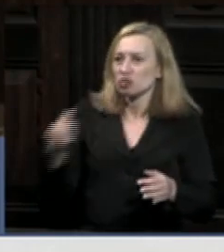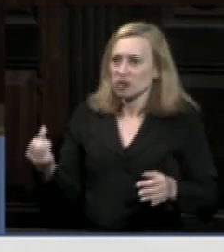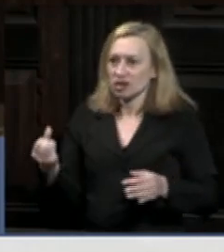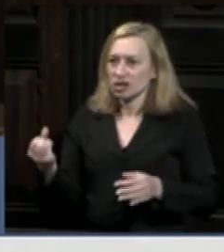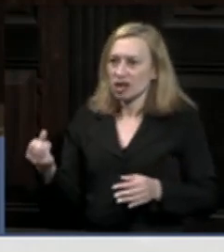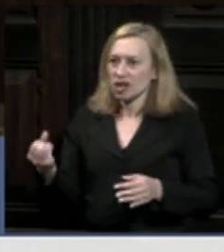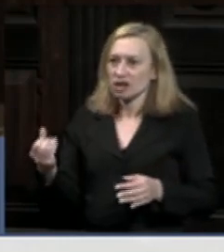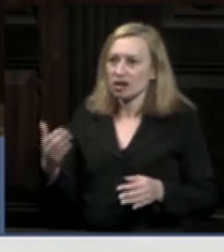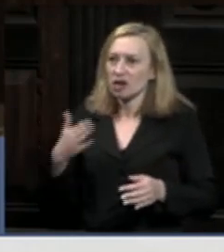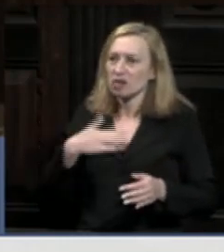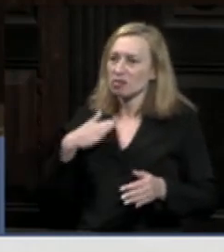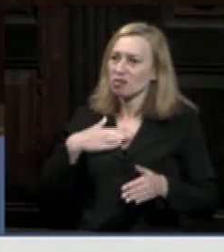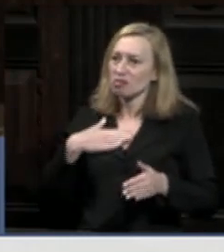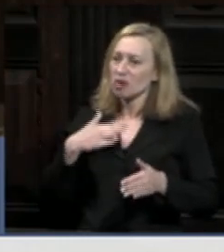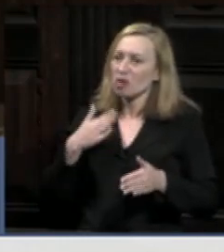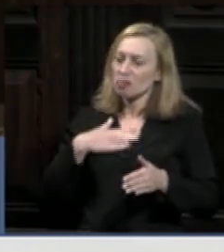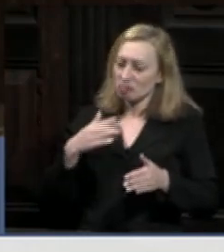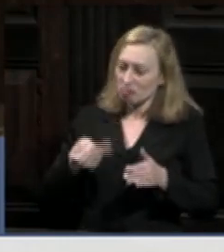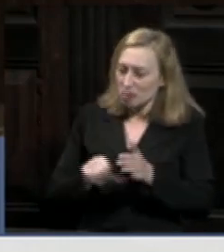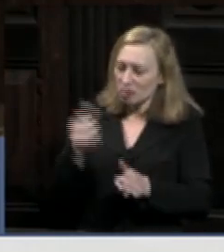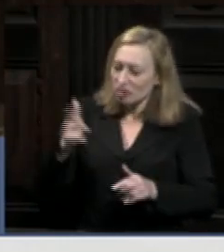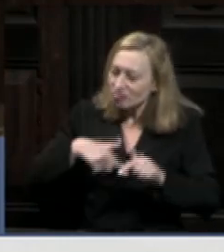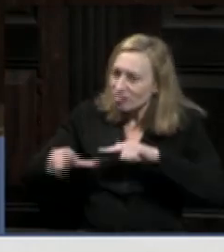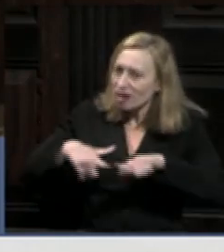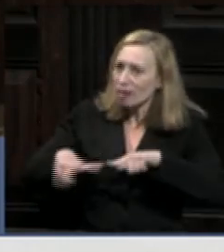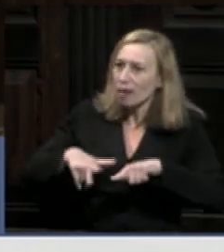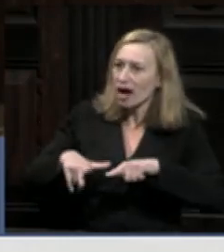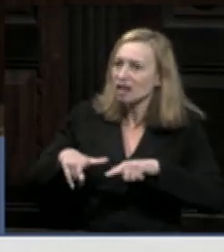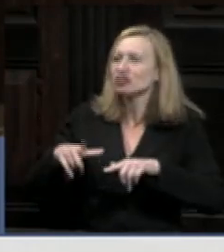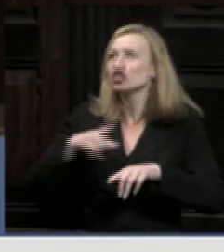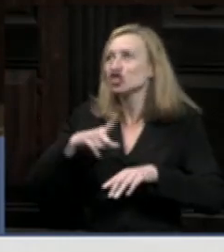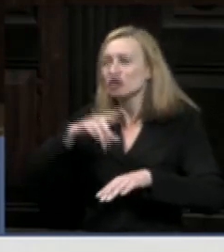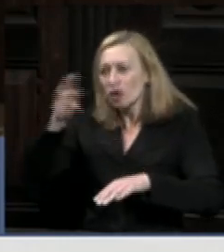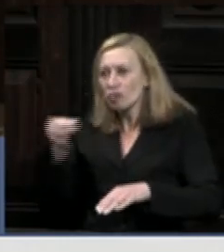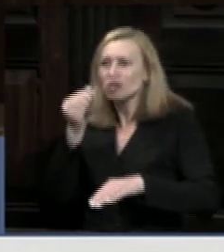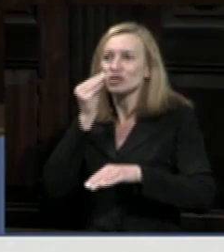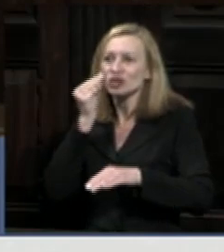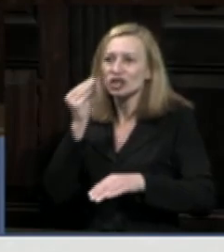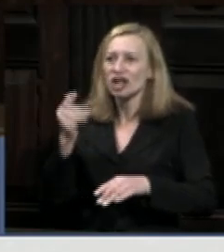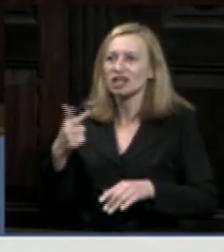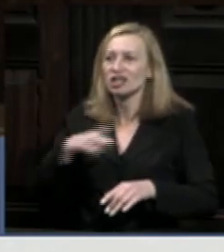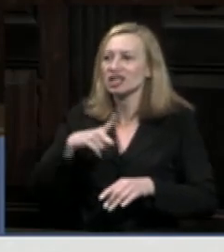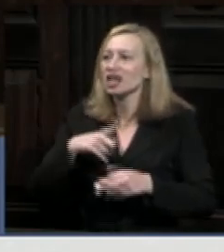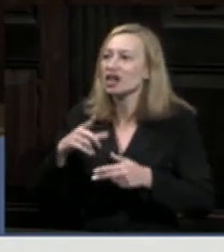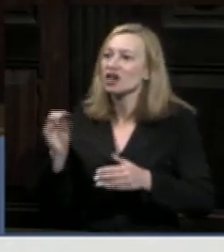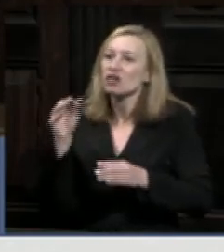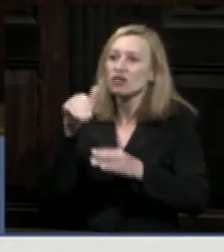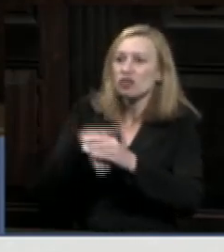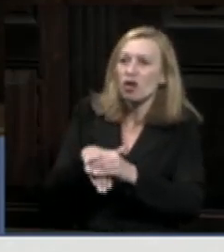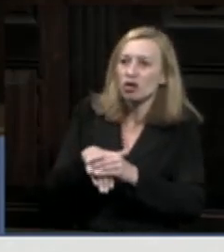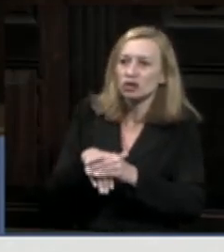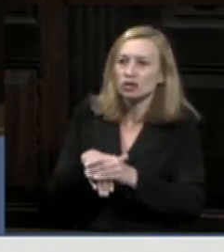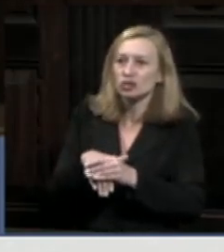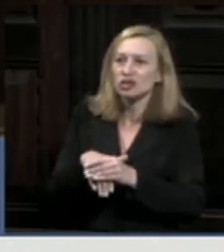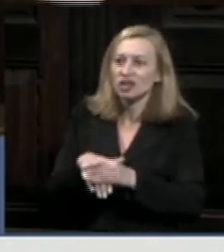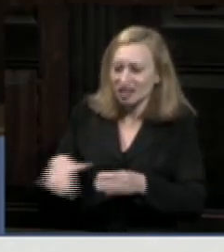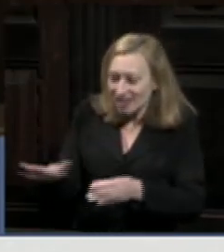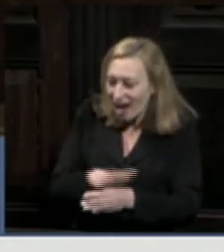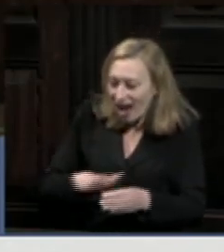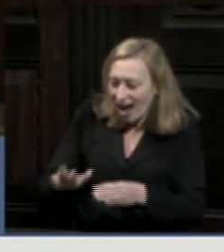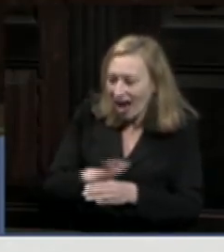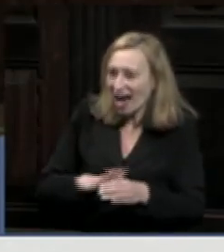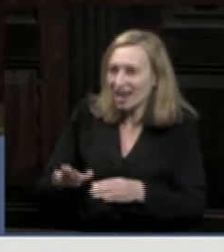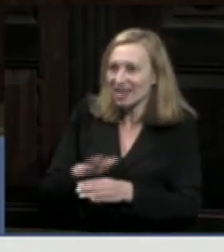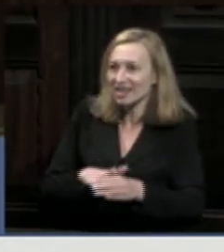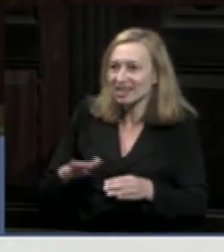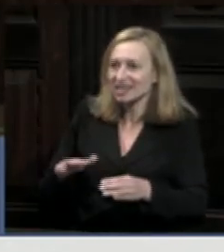foi a minha primeira candidatura pra valer tive a oportunidade de ter os votos da área que o trabalho na área que moram na